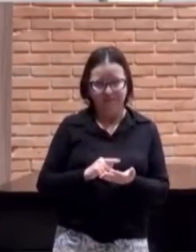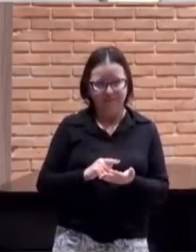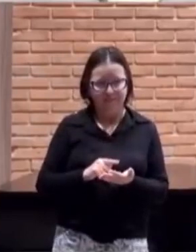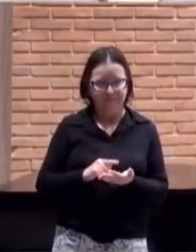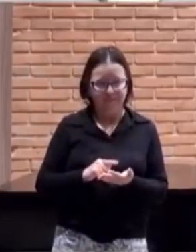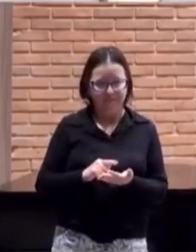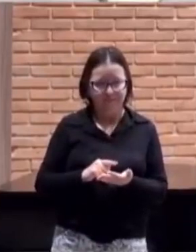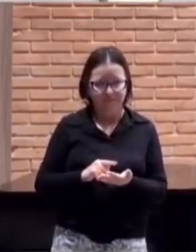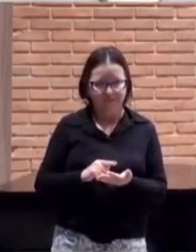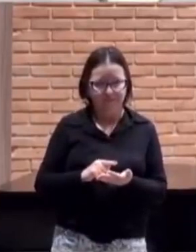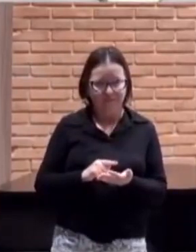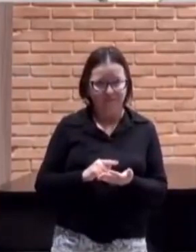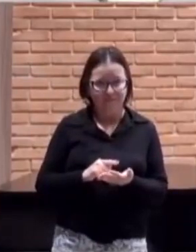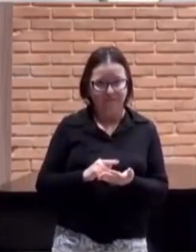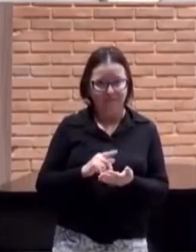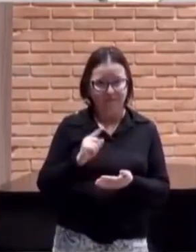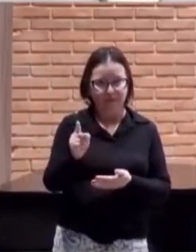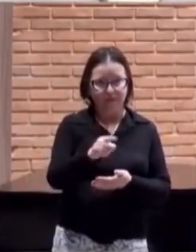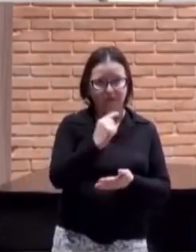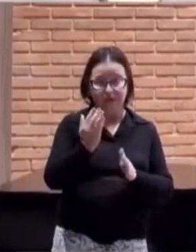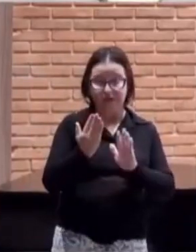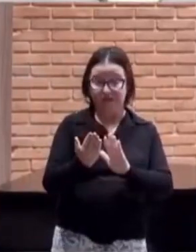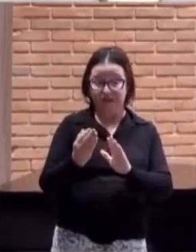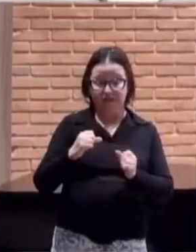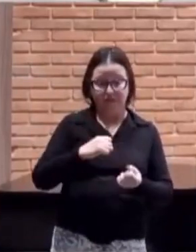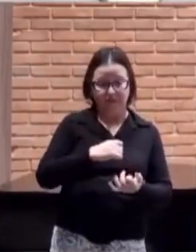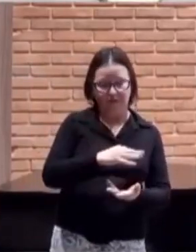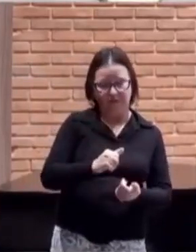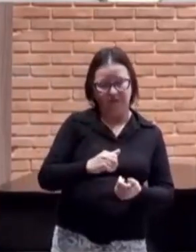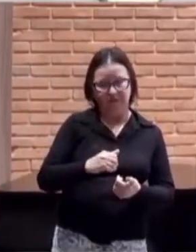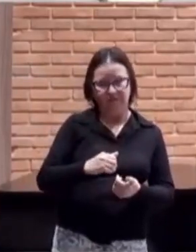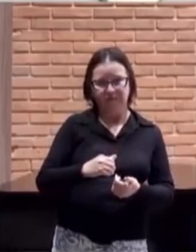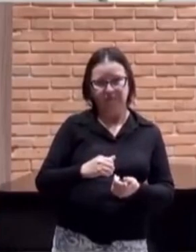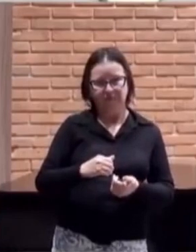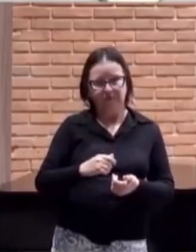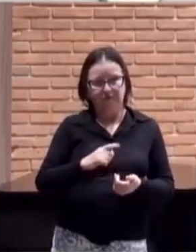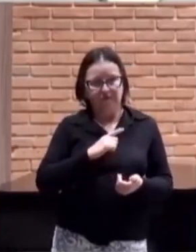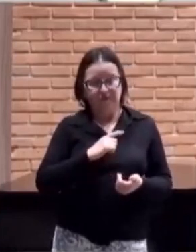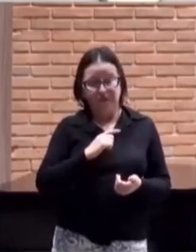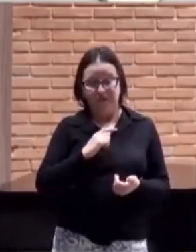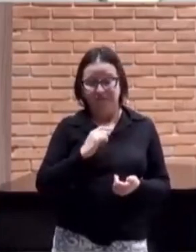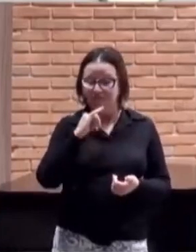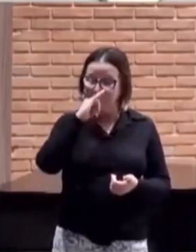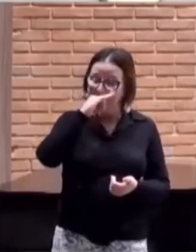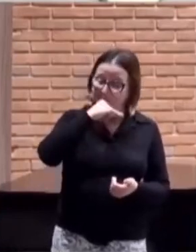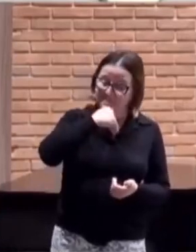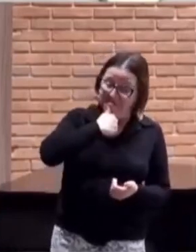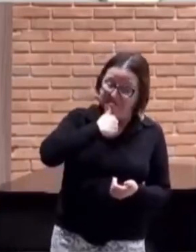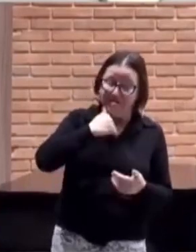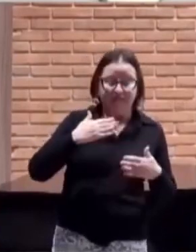E que nós iríamos enfrentar um mundo entre tristeza e alegria.